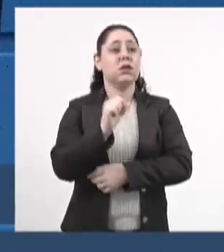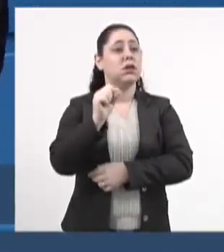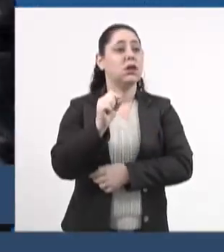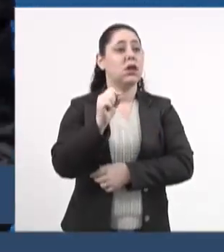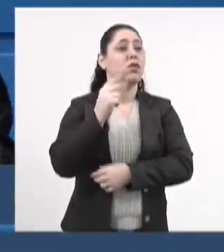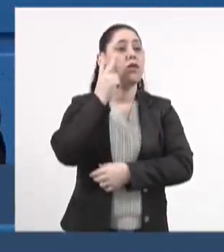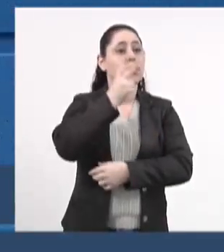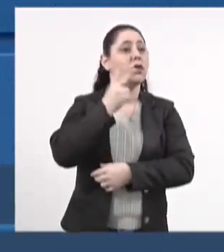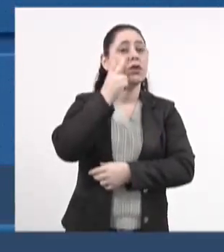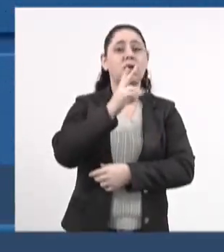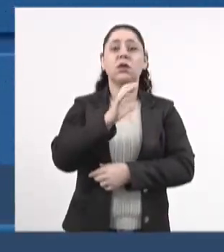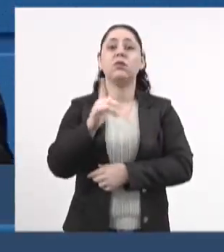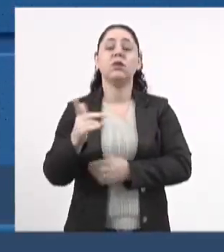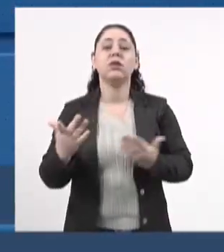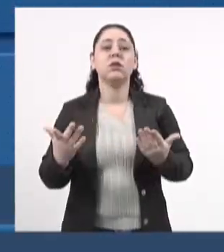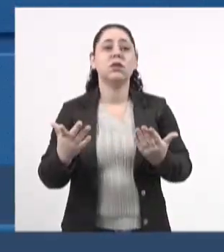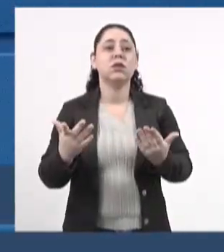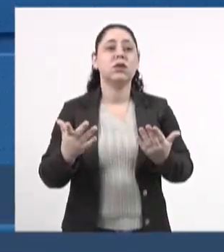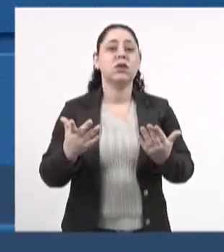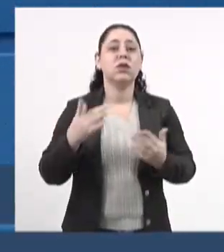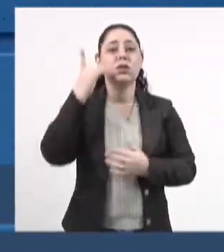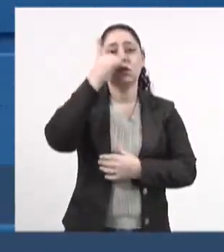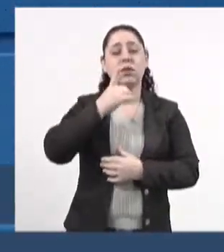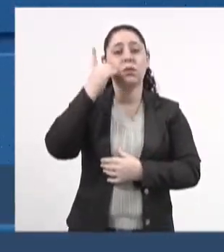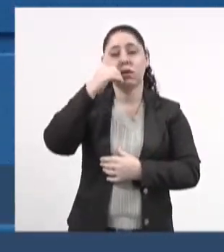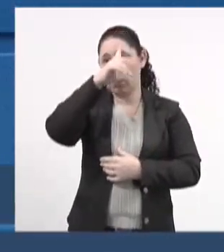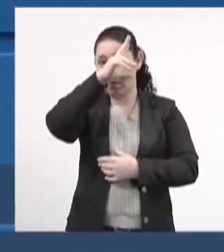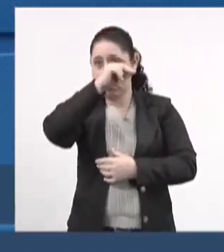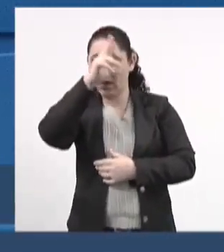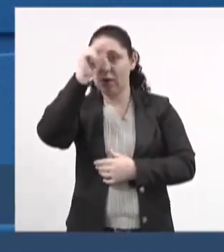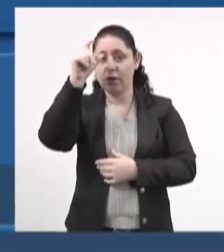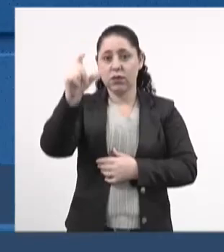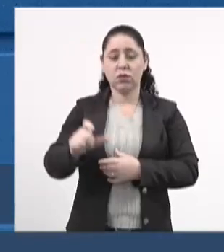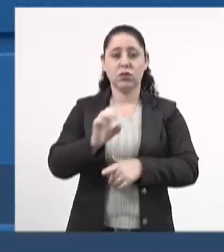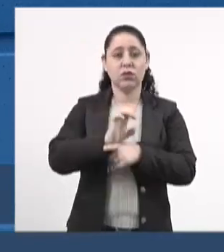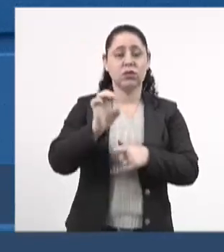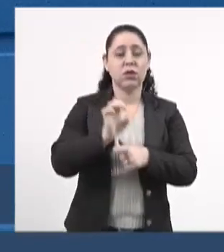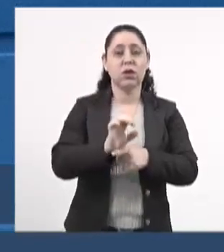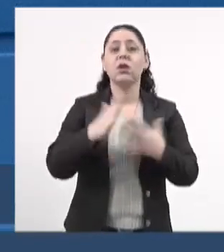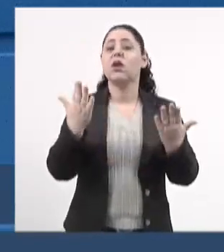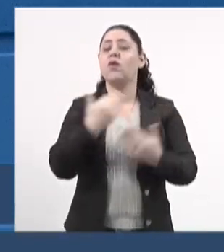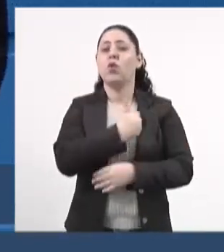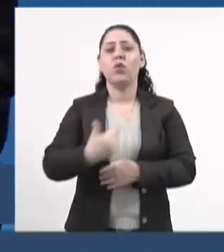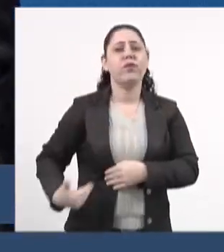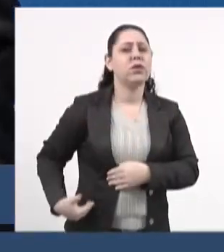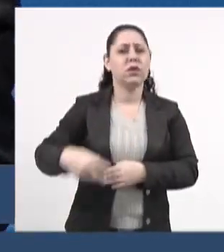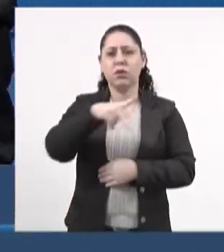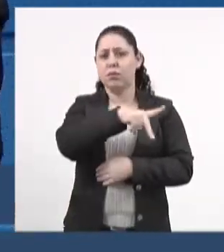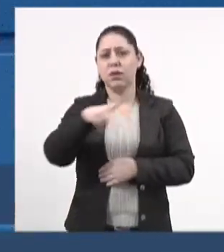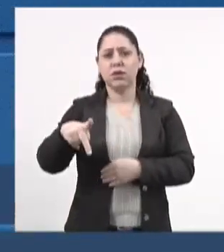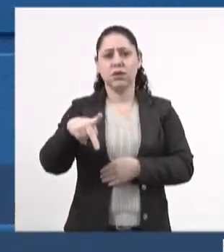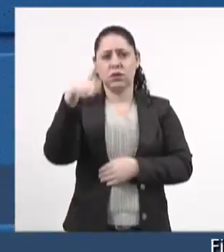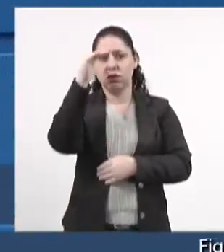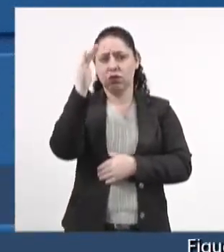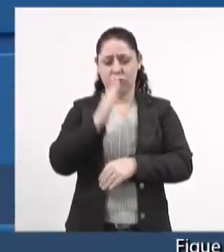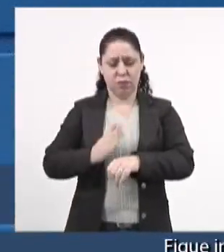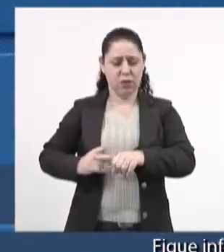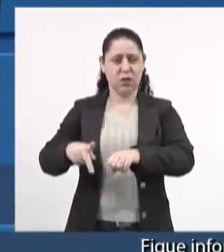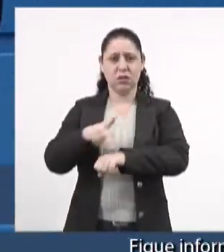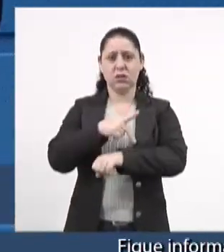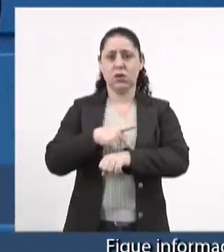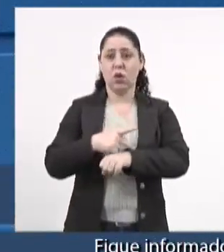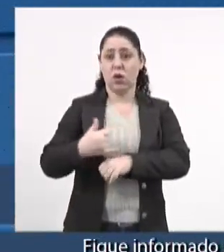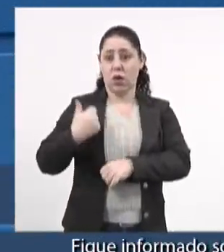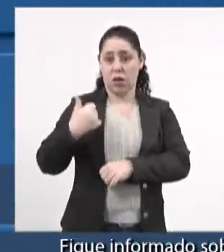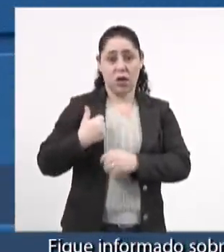nossos vereadores de Campo Grande? Quem serão os prefeitos do estado? Quem serão os governadores e o presidente da República? São pessoas da faixa